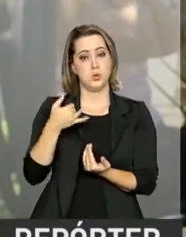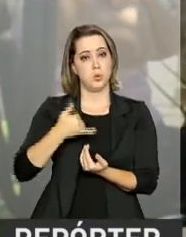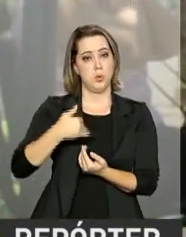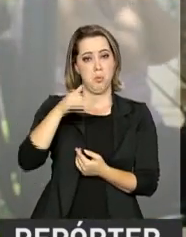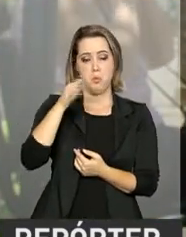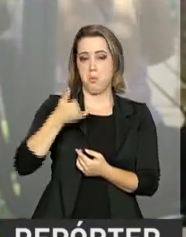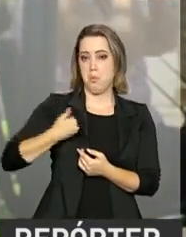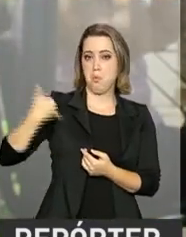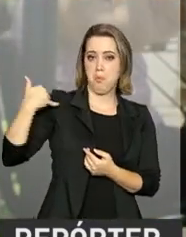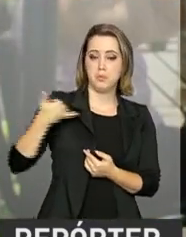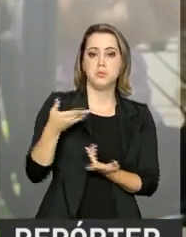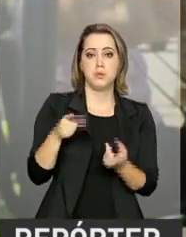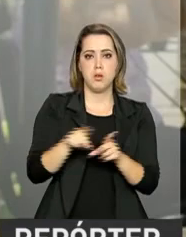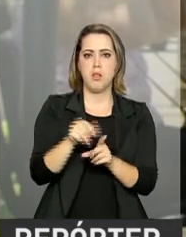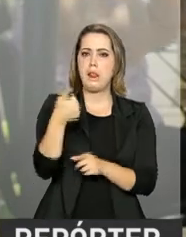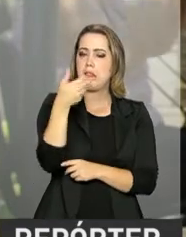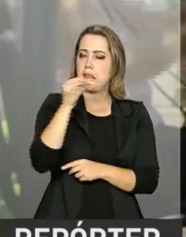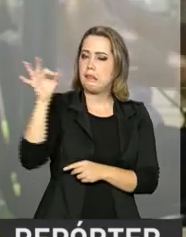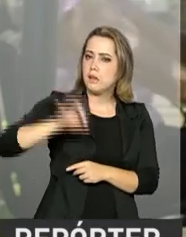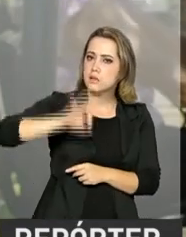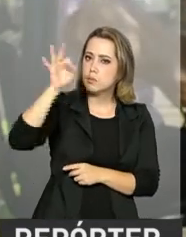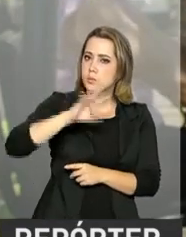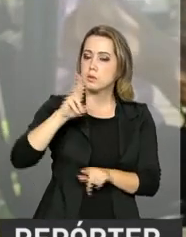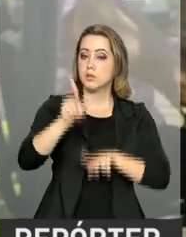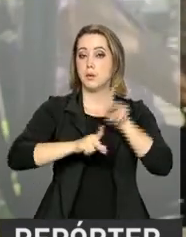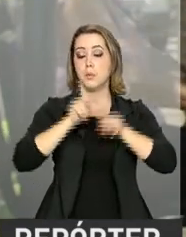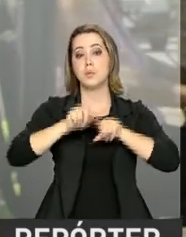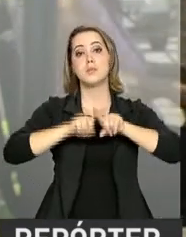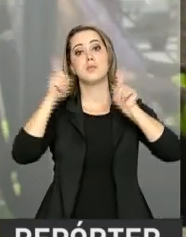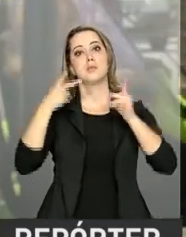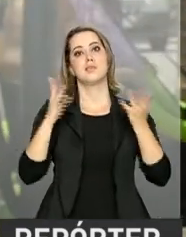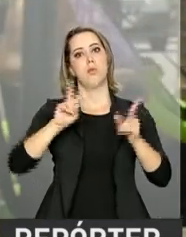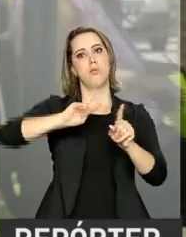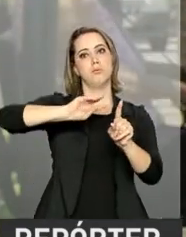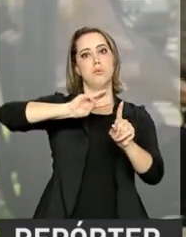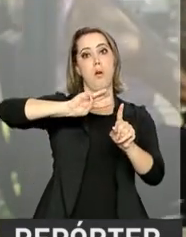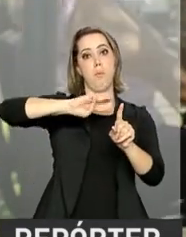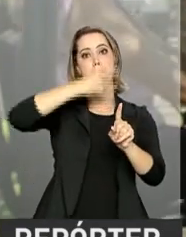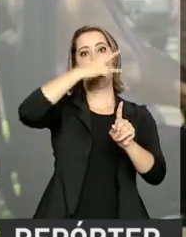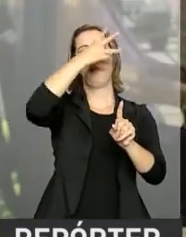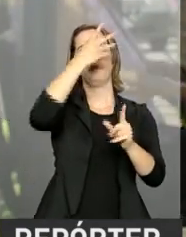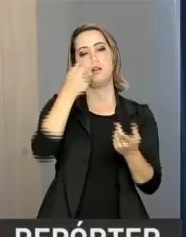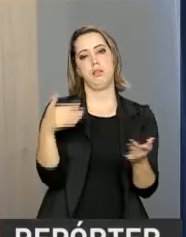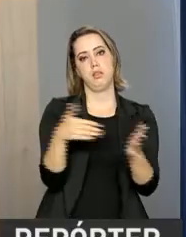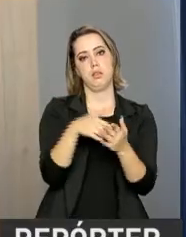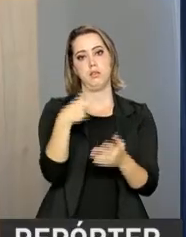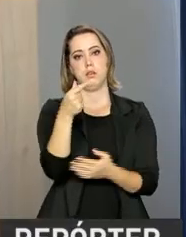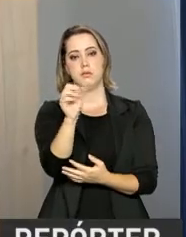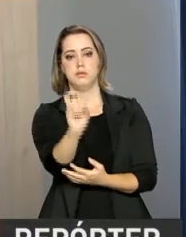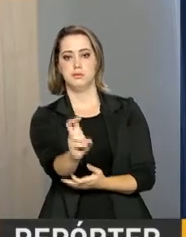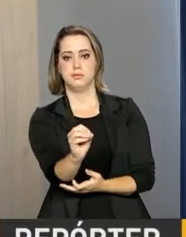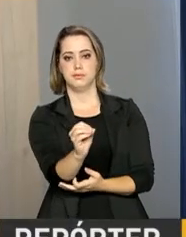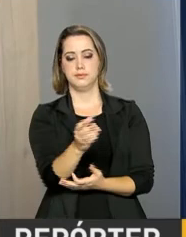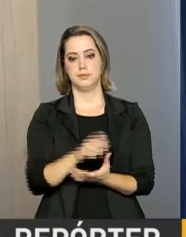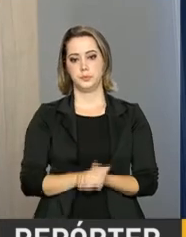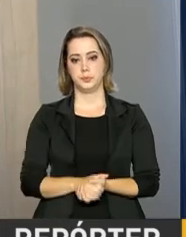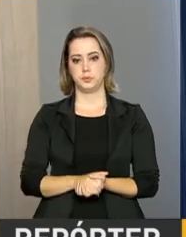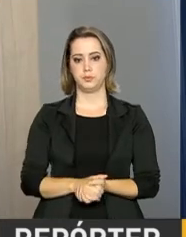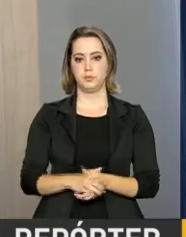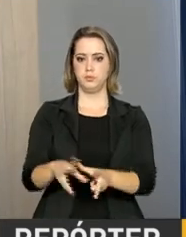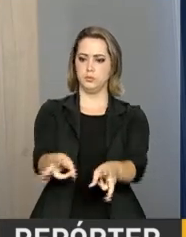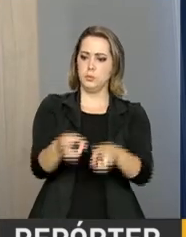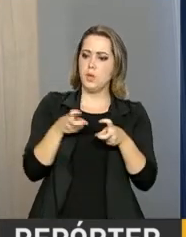representava 10% da população. Mas a tendência é que esse número triplique até 2050. A expectativa de vida